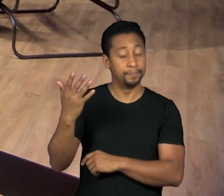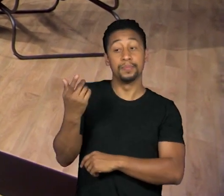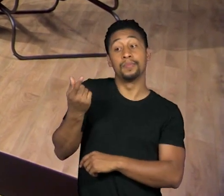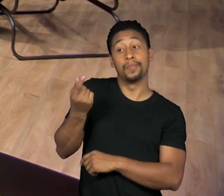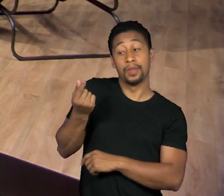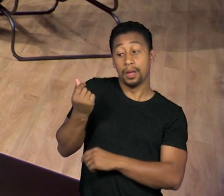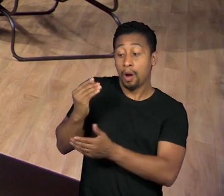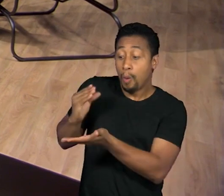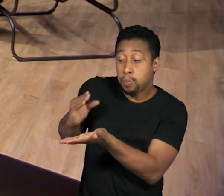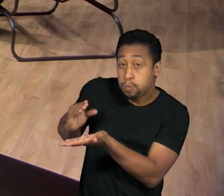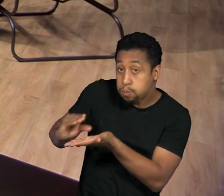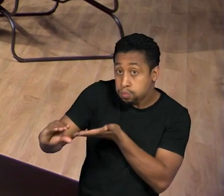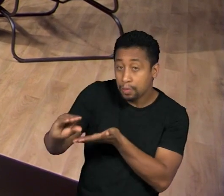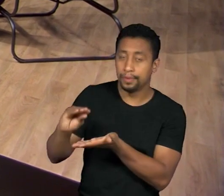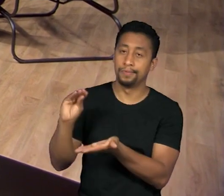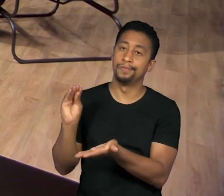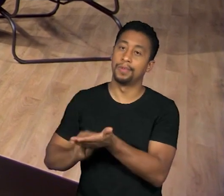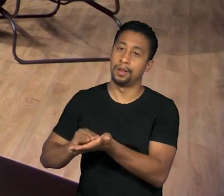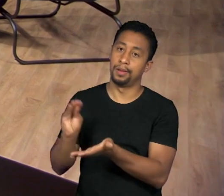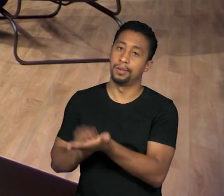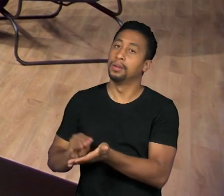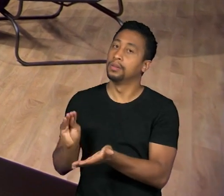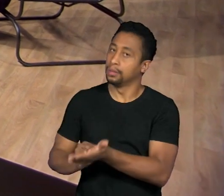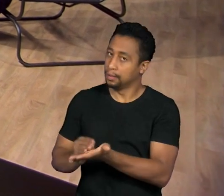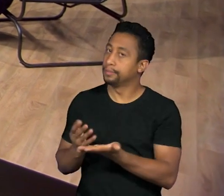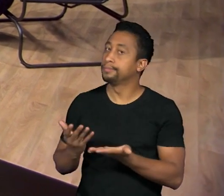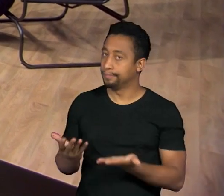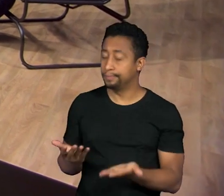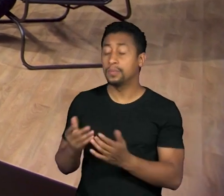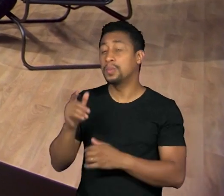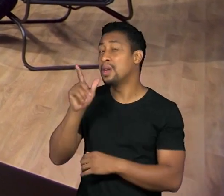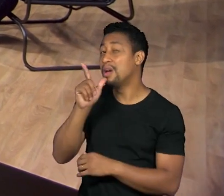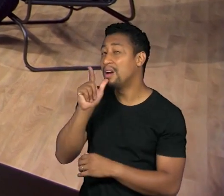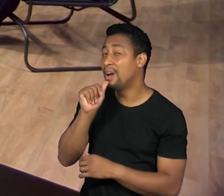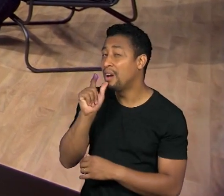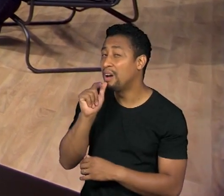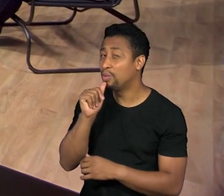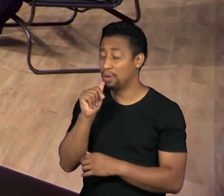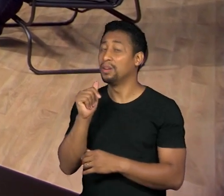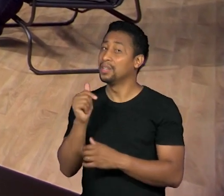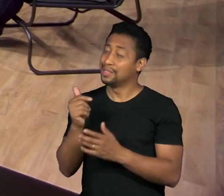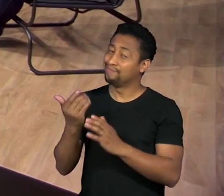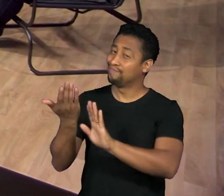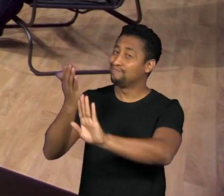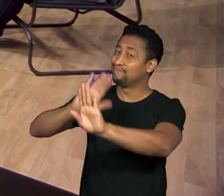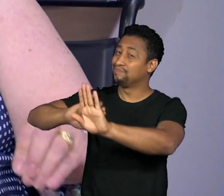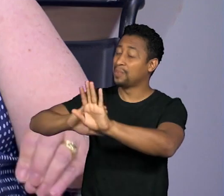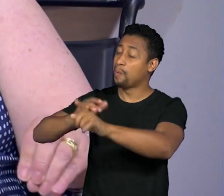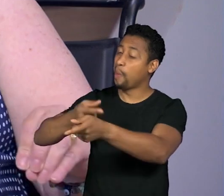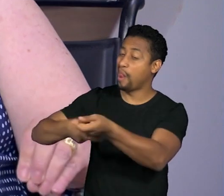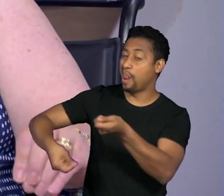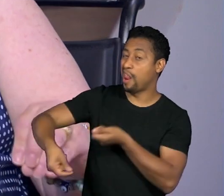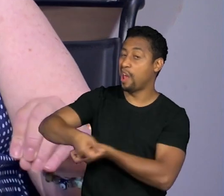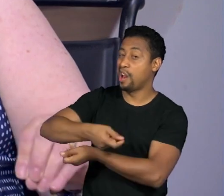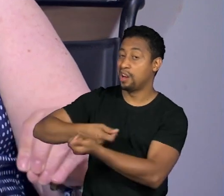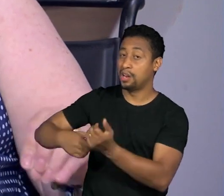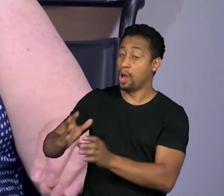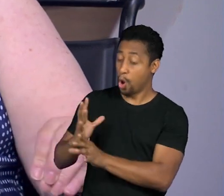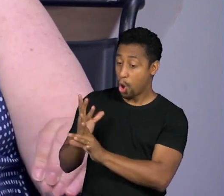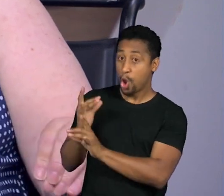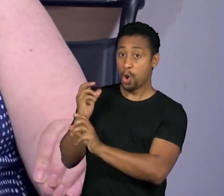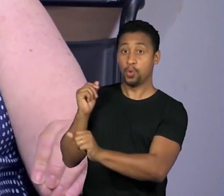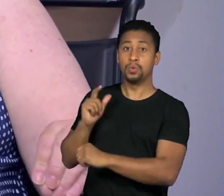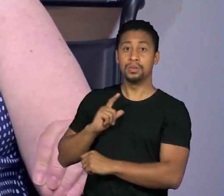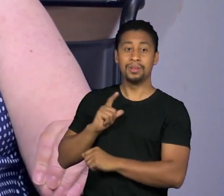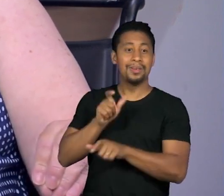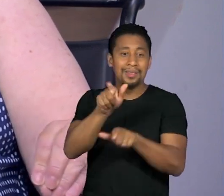nós estamos vendo que a água passa a ser um elemento que está sendo negociado. Então, a água é um direito fundamental